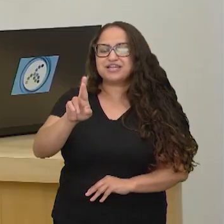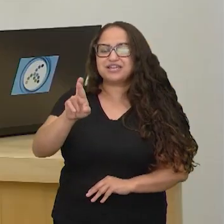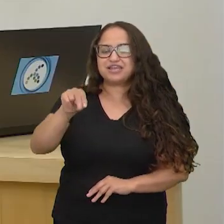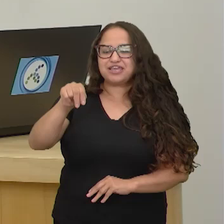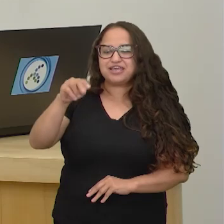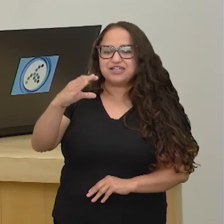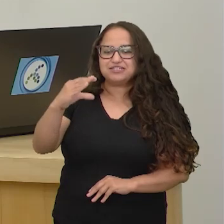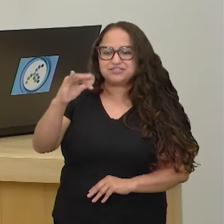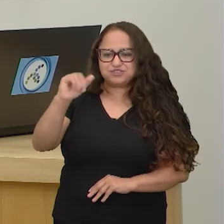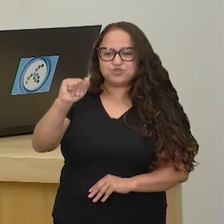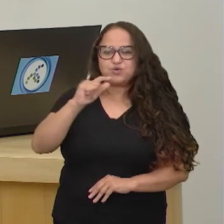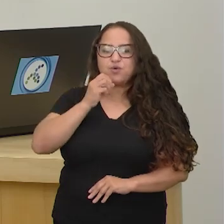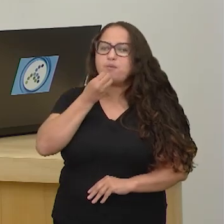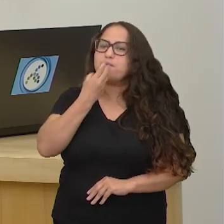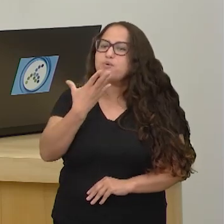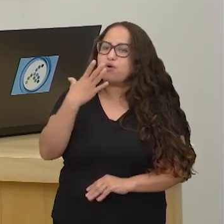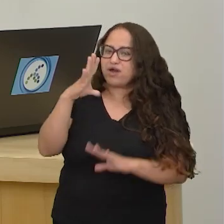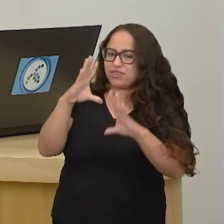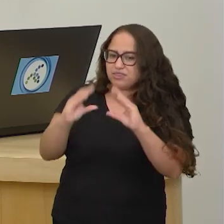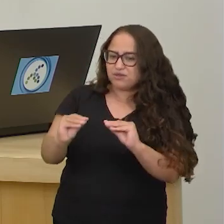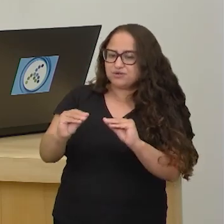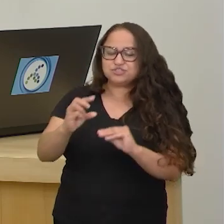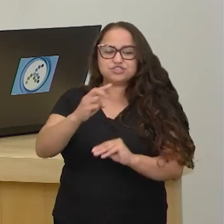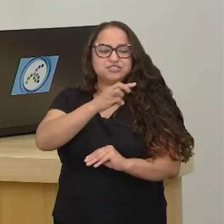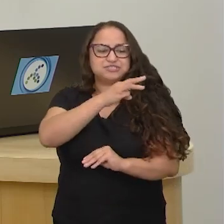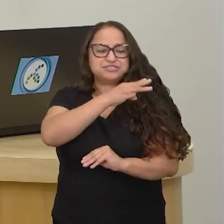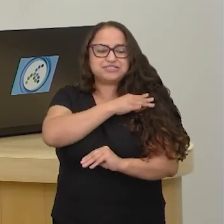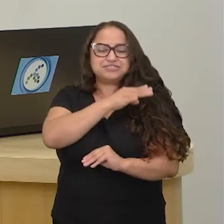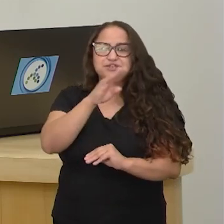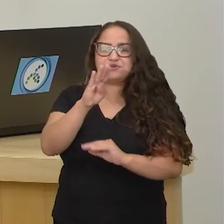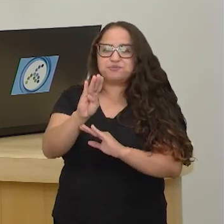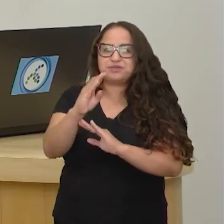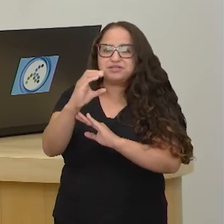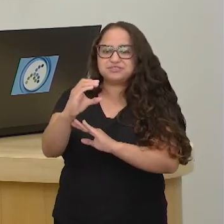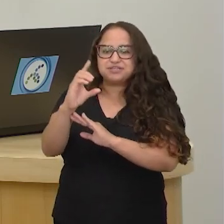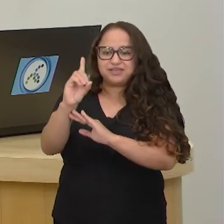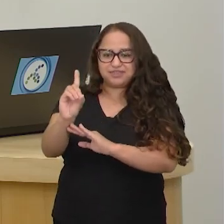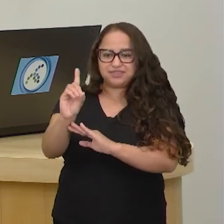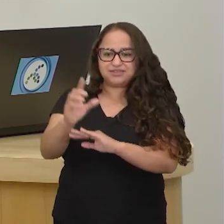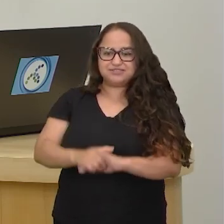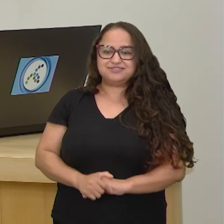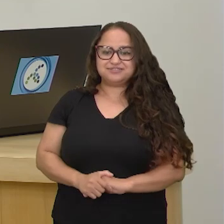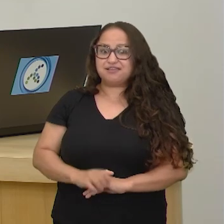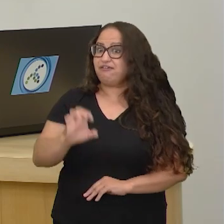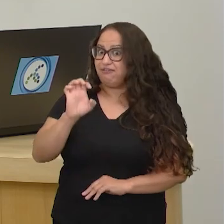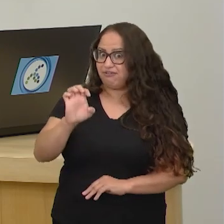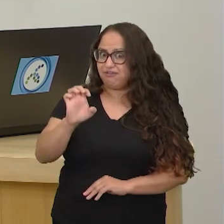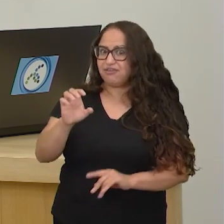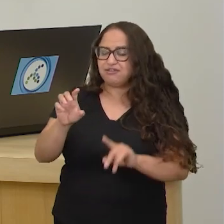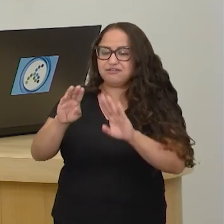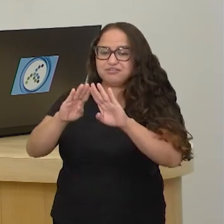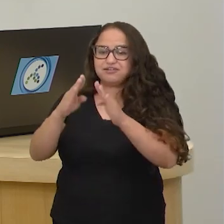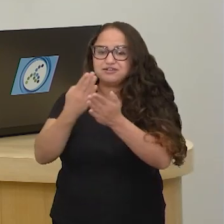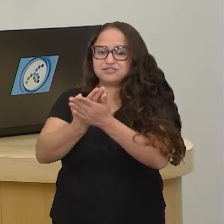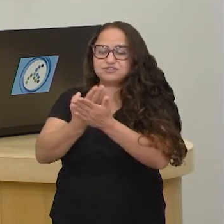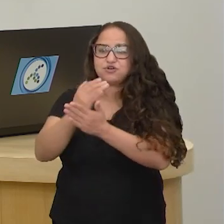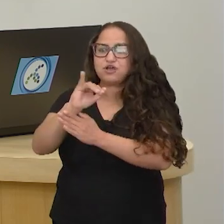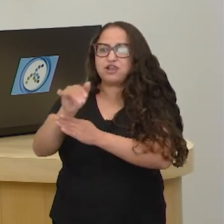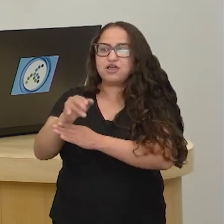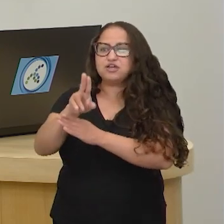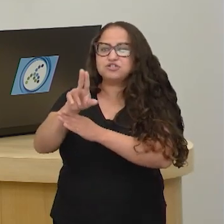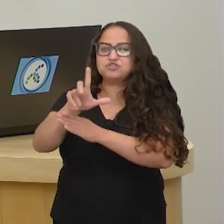Santi. Boa noite, galera! Terceiro B, C e D aí com a gente. B, C, D e E. Escola Júlia Bretas